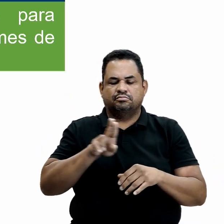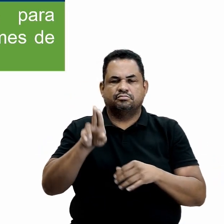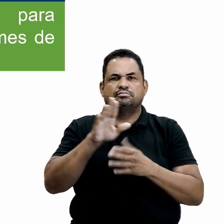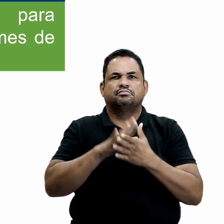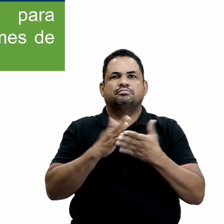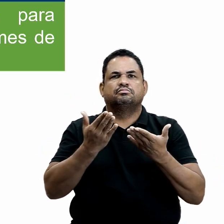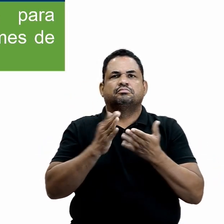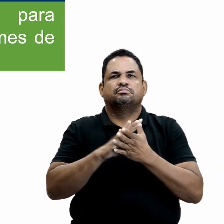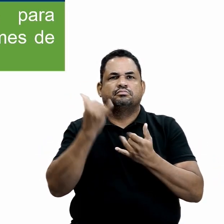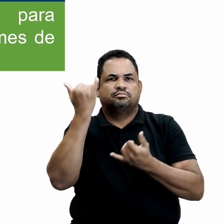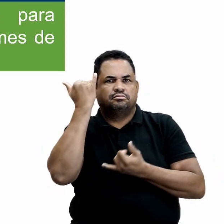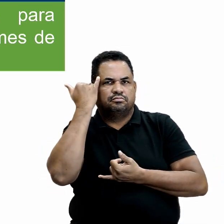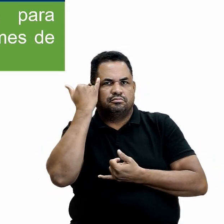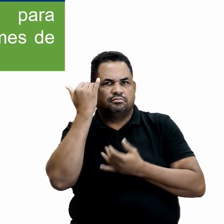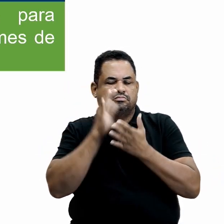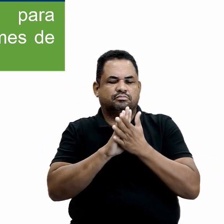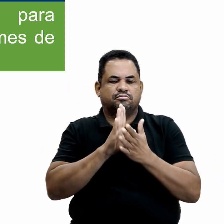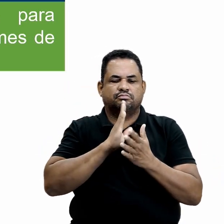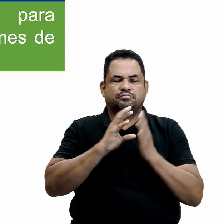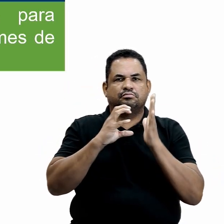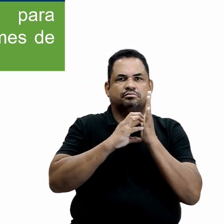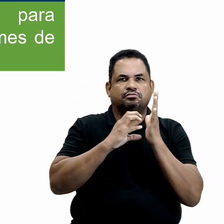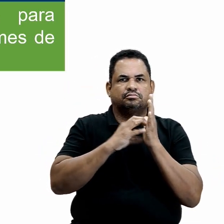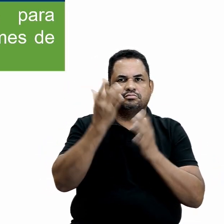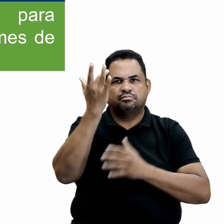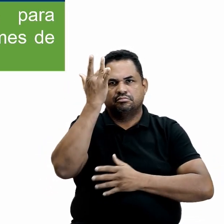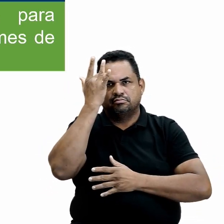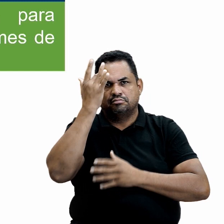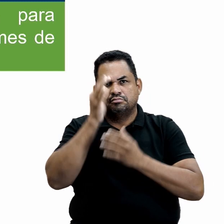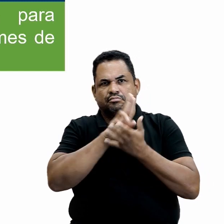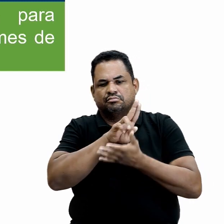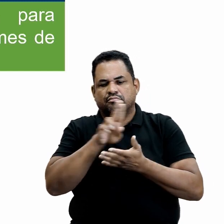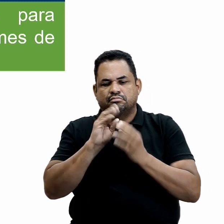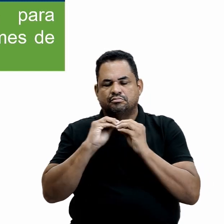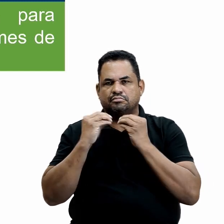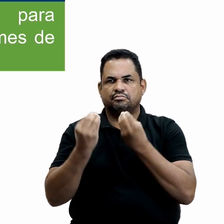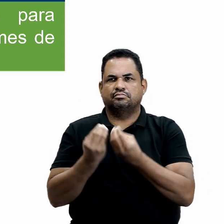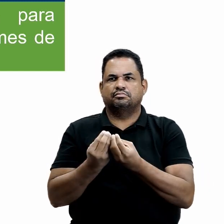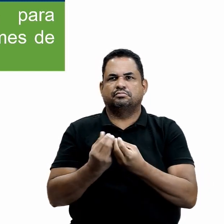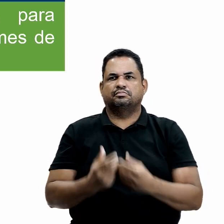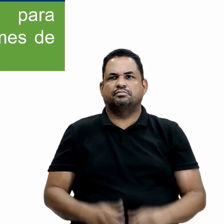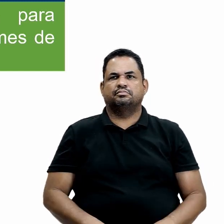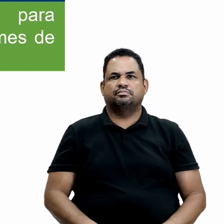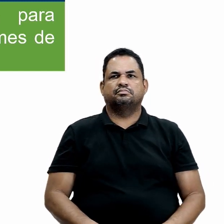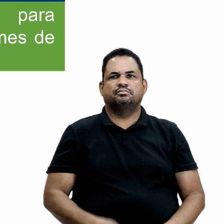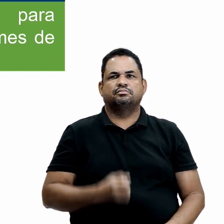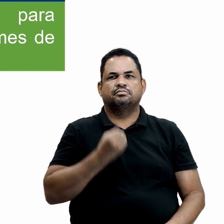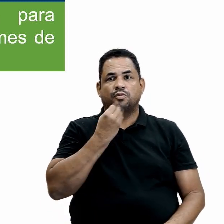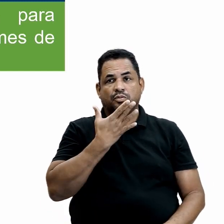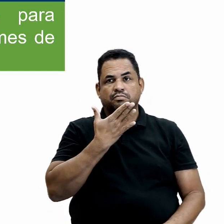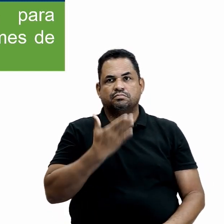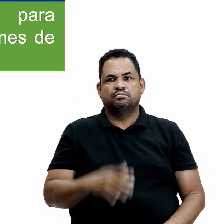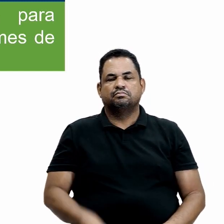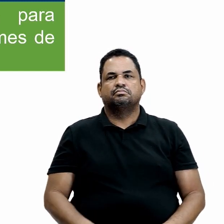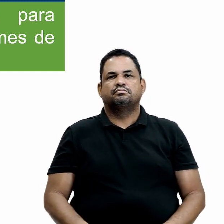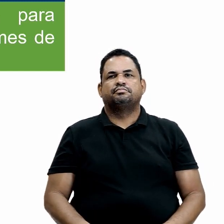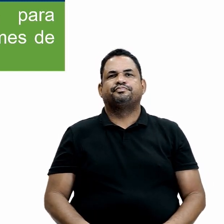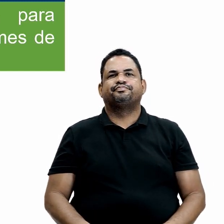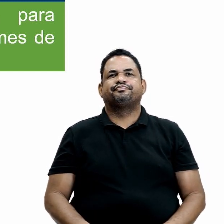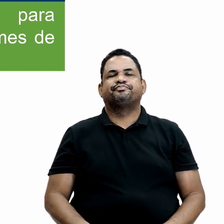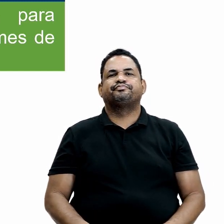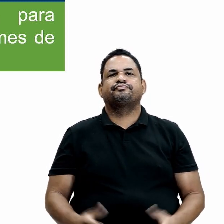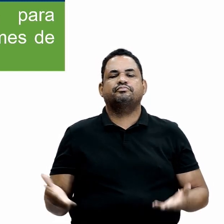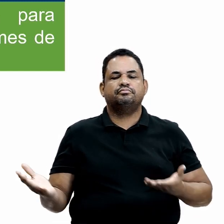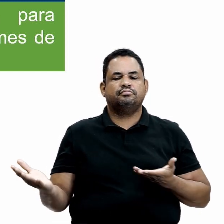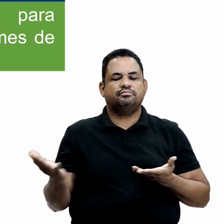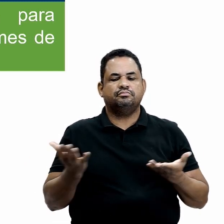para conhecer símbolos, fórmulas e nomes de substâncias. Tudo bem? Agora vamos para o